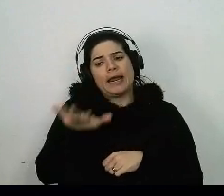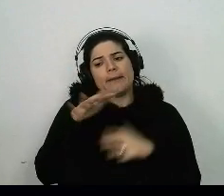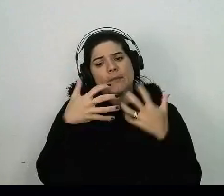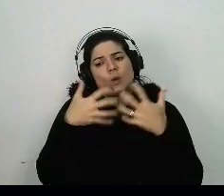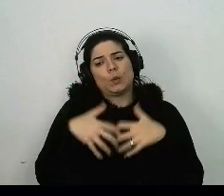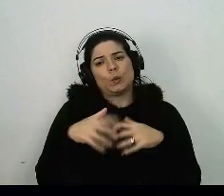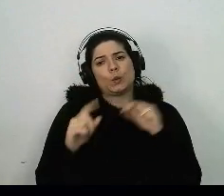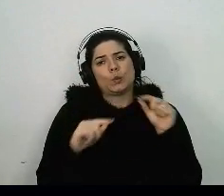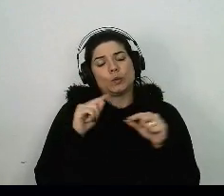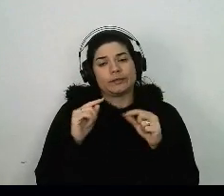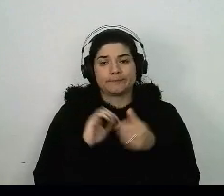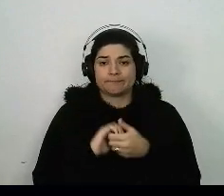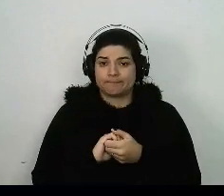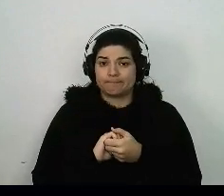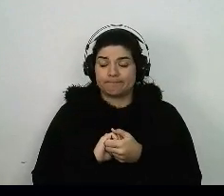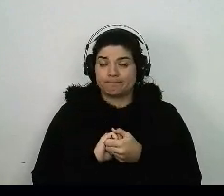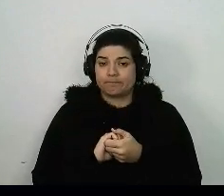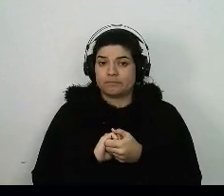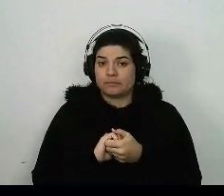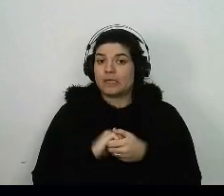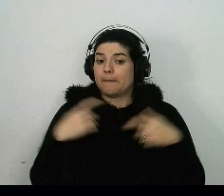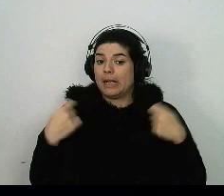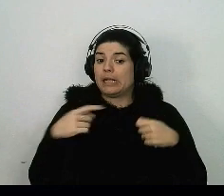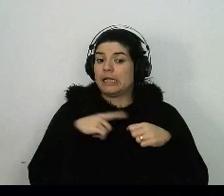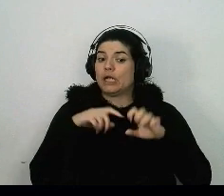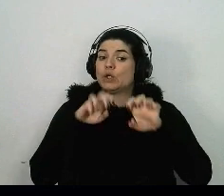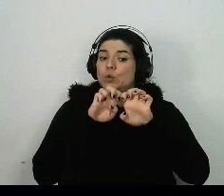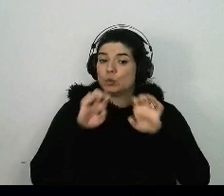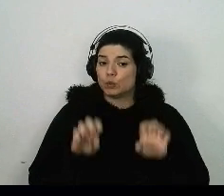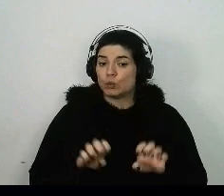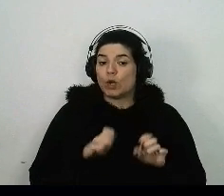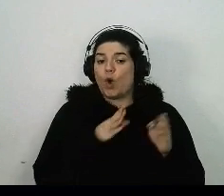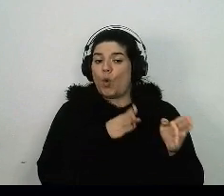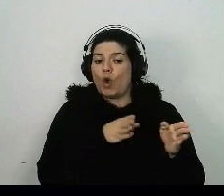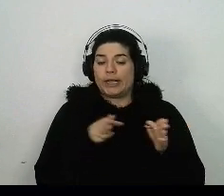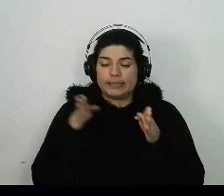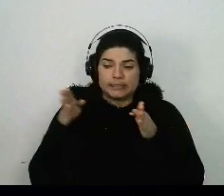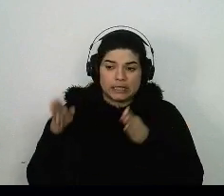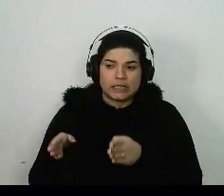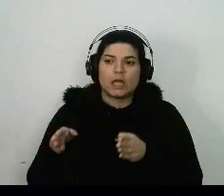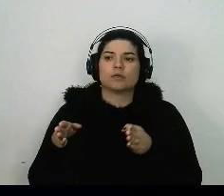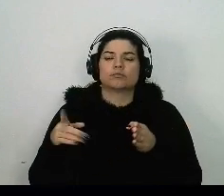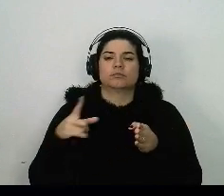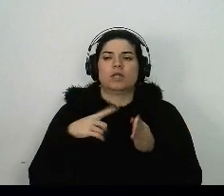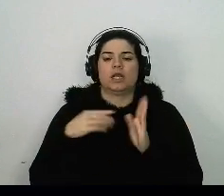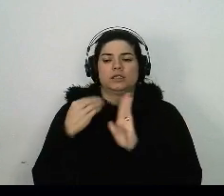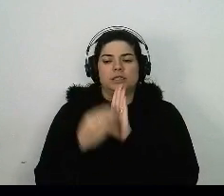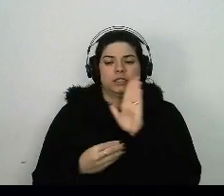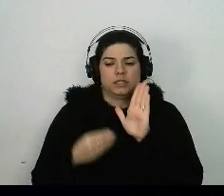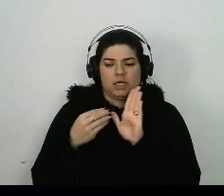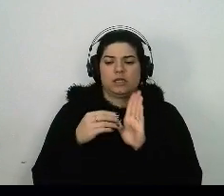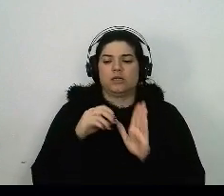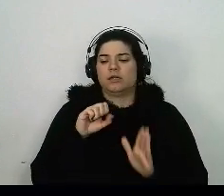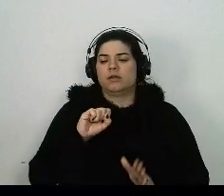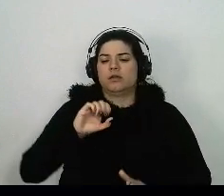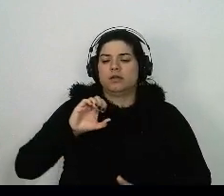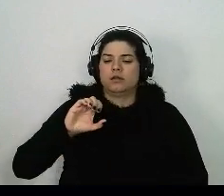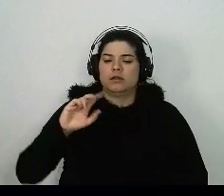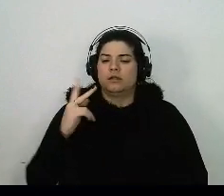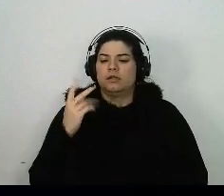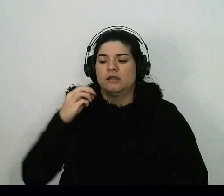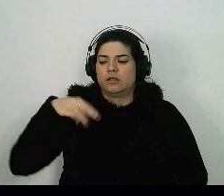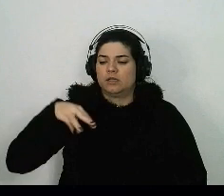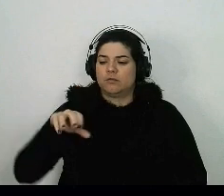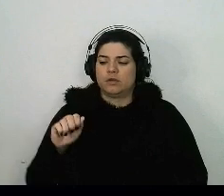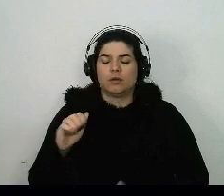Não podemos deixar de ter uma estrutura, uma organização, um design de esquema ou qualquer estrutura de dado que me diga a